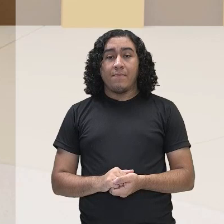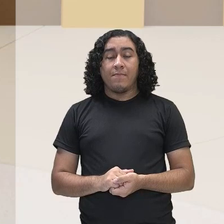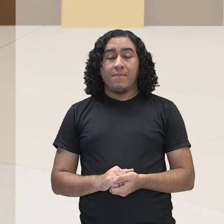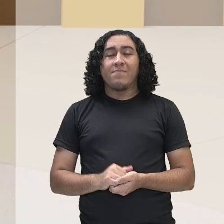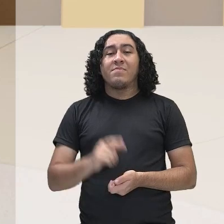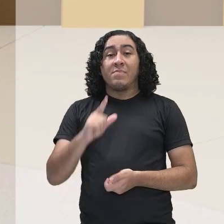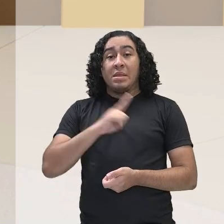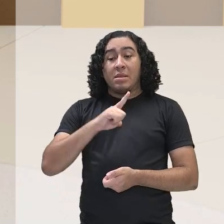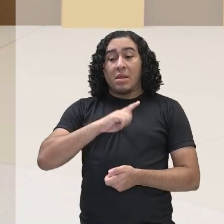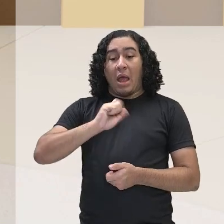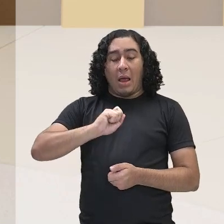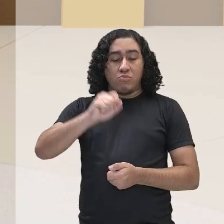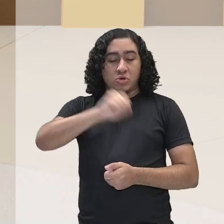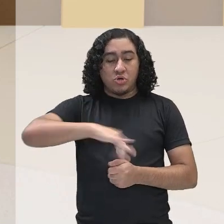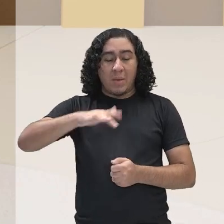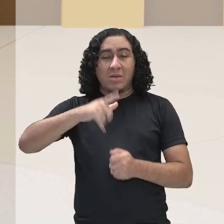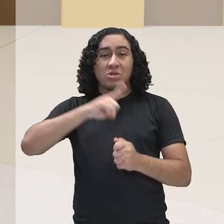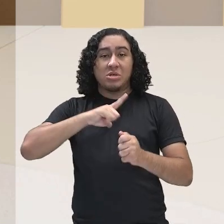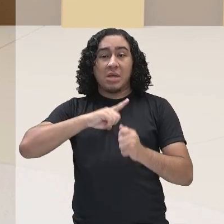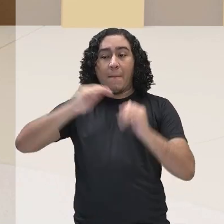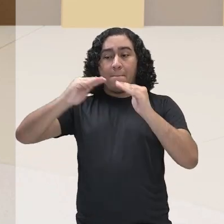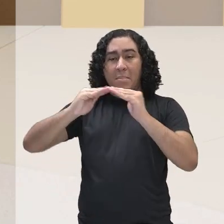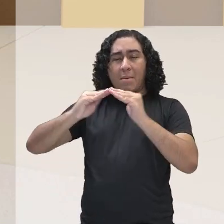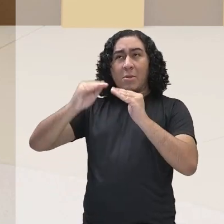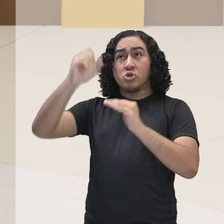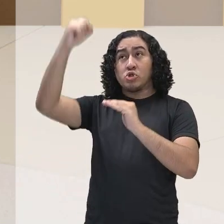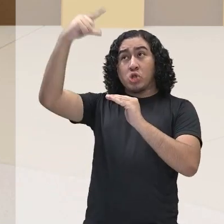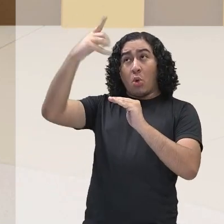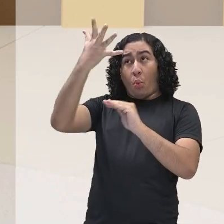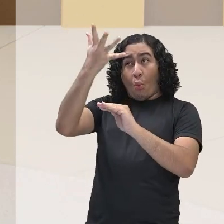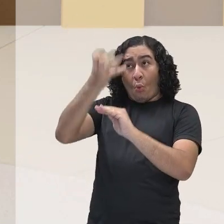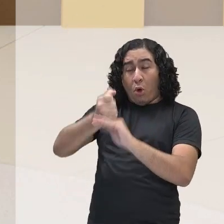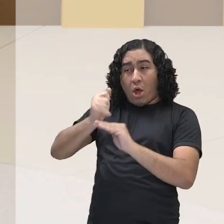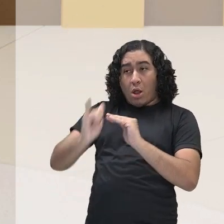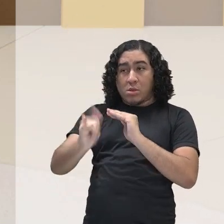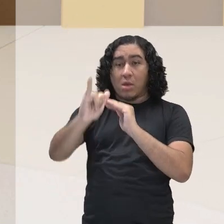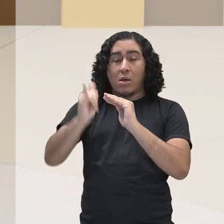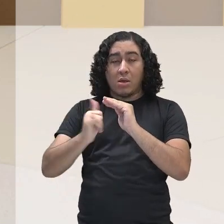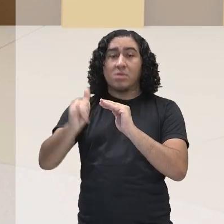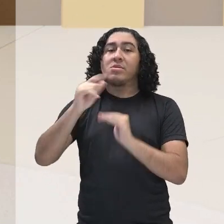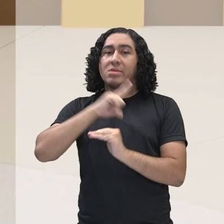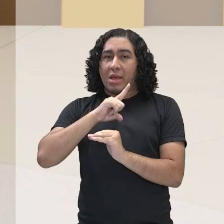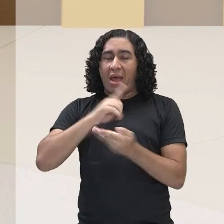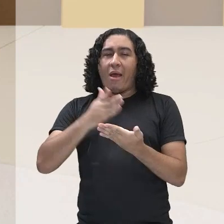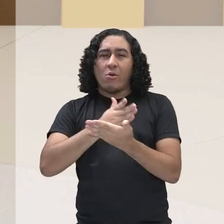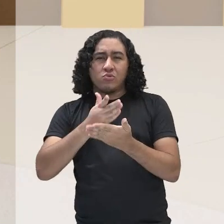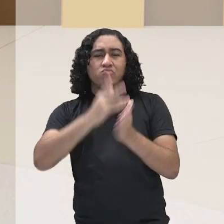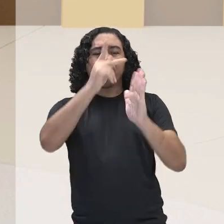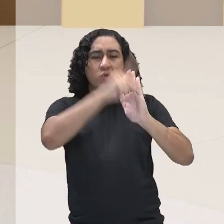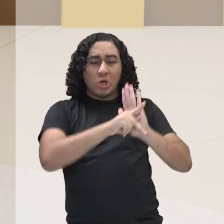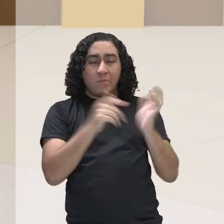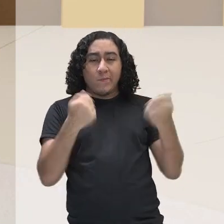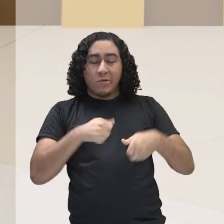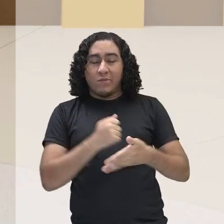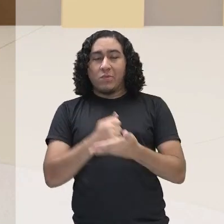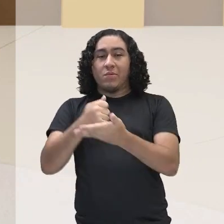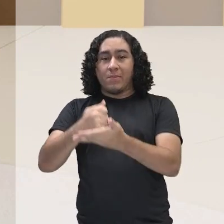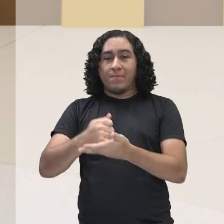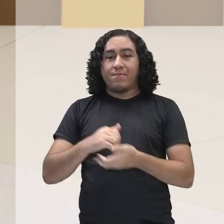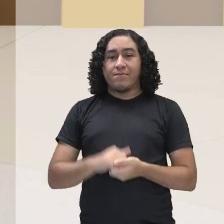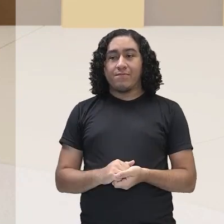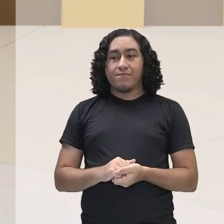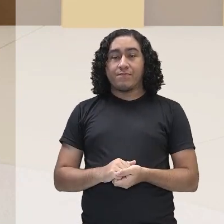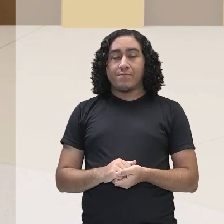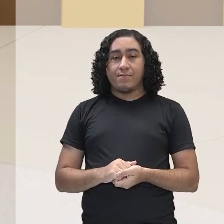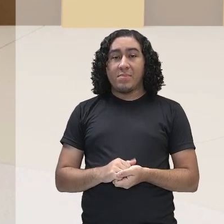painel solar, que usem essa energia renovável. A gente tem alguns programas que podem ajudar. Para a gente entender de